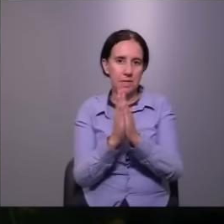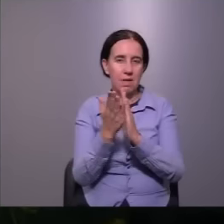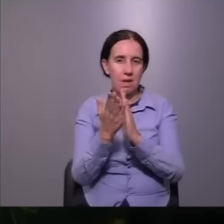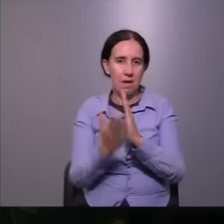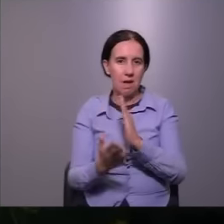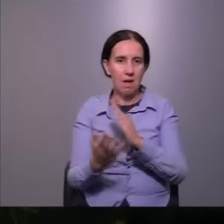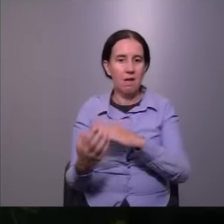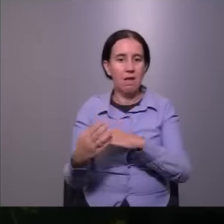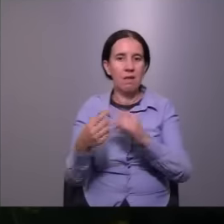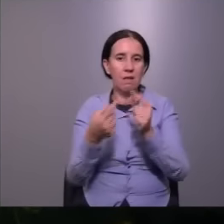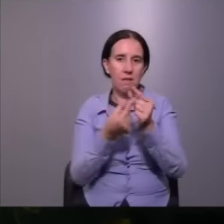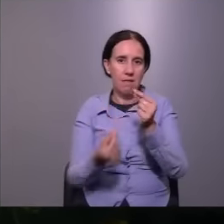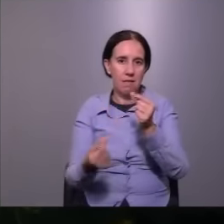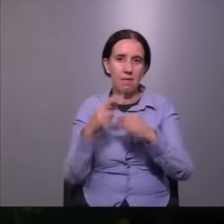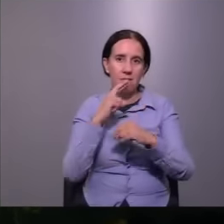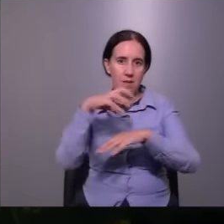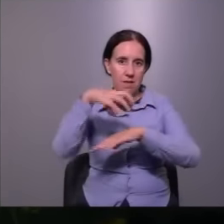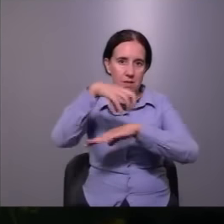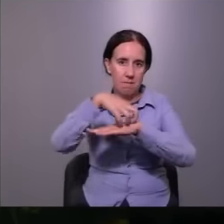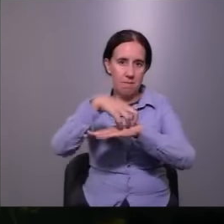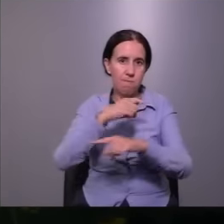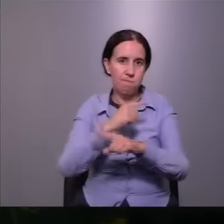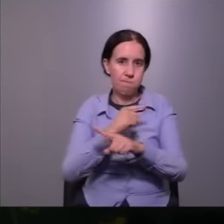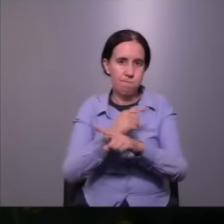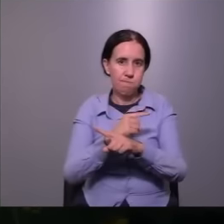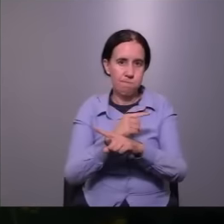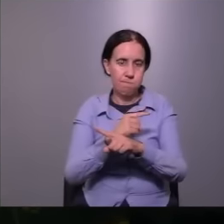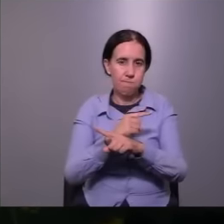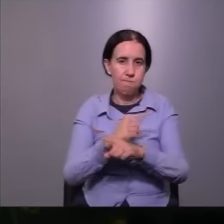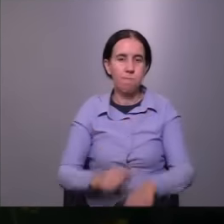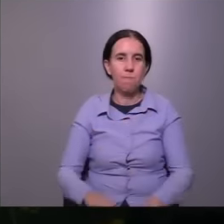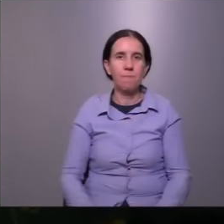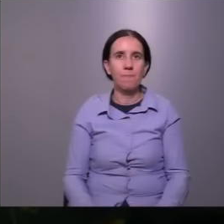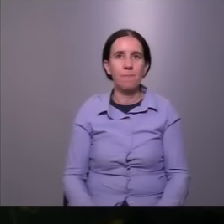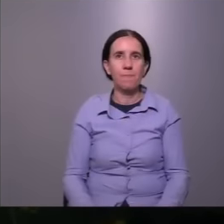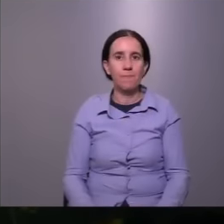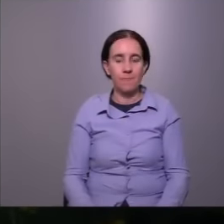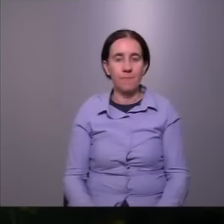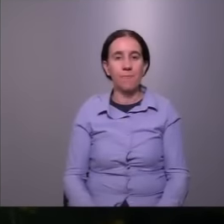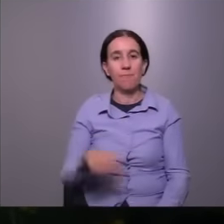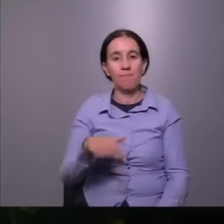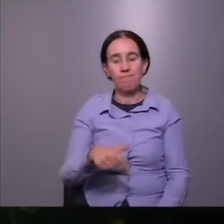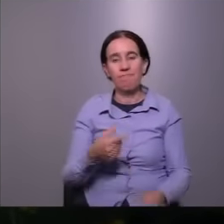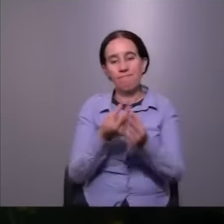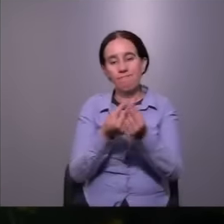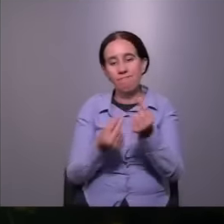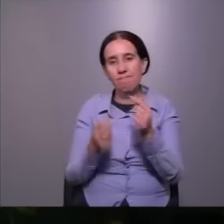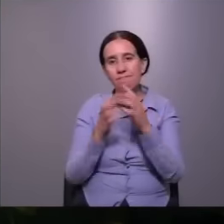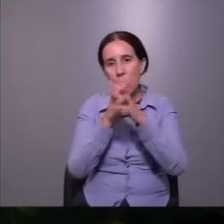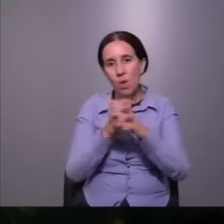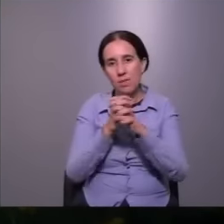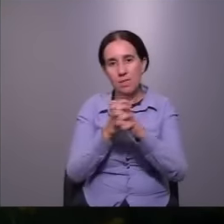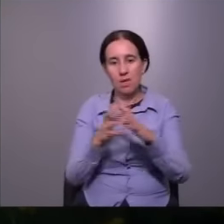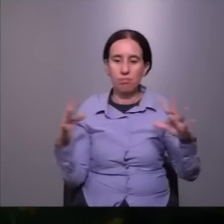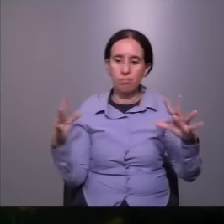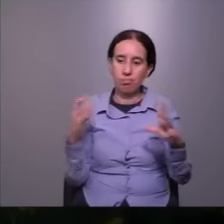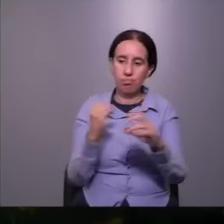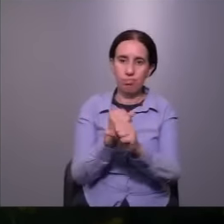Adoração Eucarística com laudos do Santíssimo Sacramento, também na Basílica de Nossa Senhora do Rosário de Fátima.